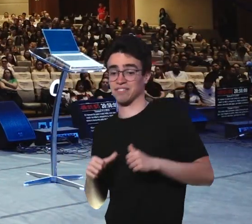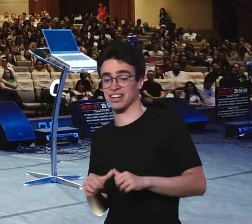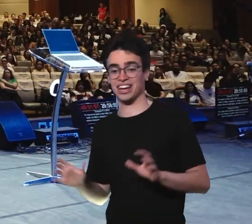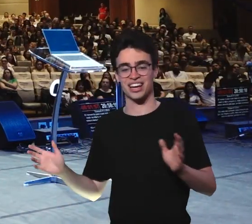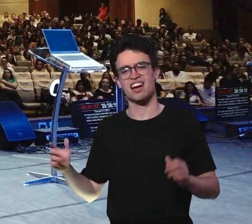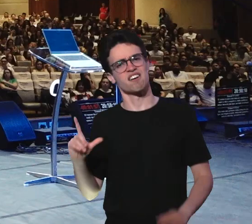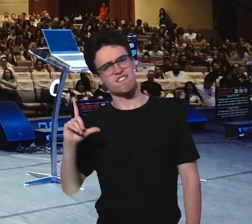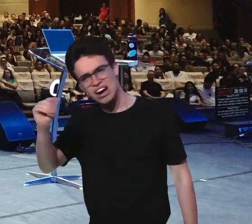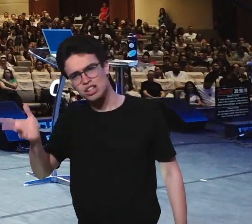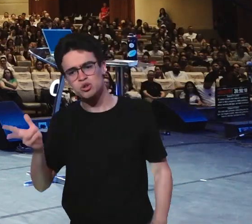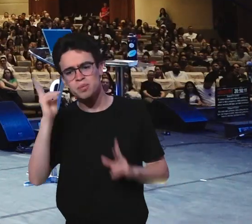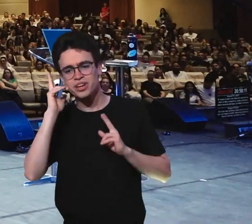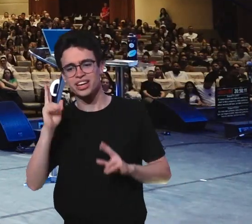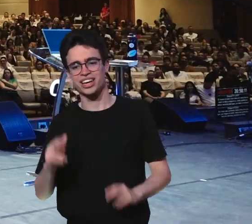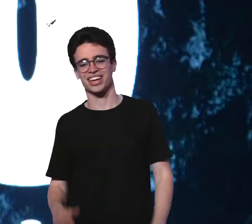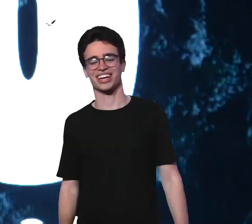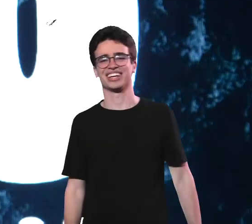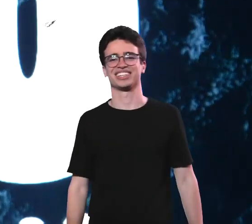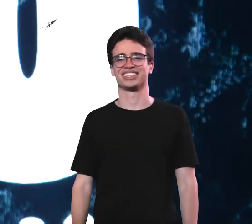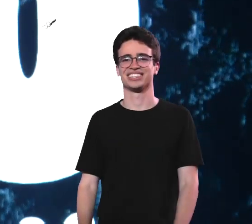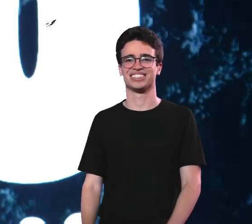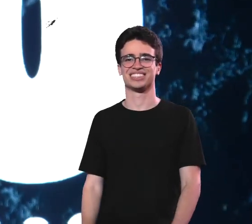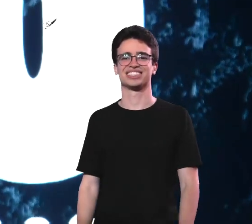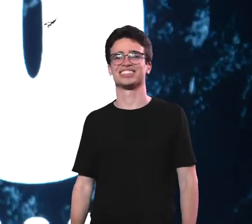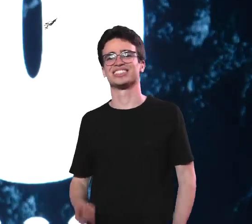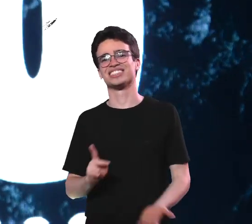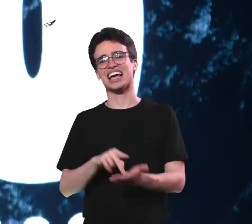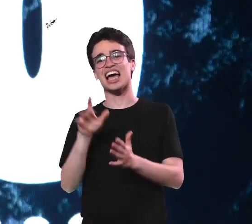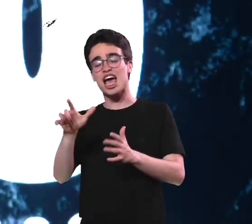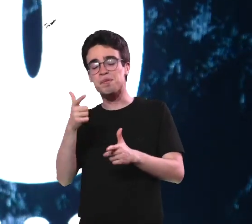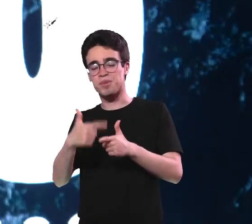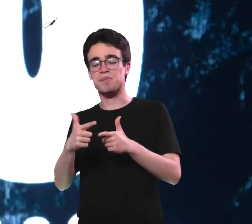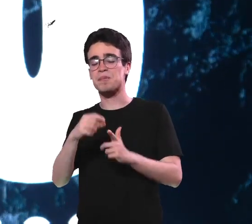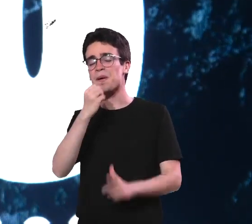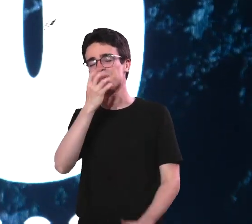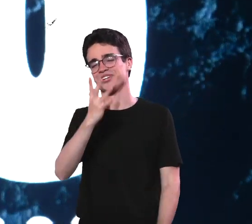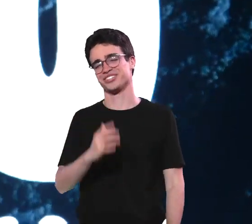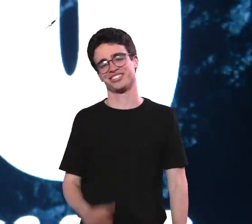dormir, cara. Que problema bom.